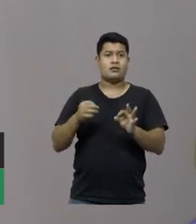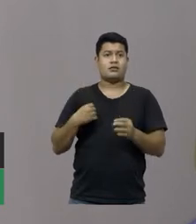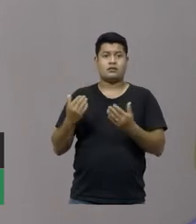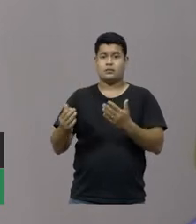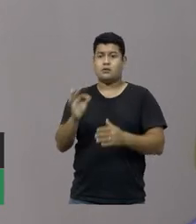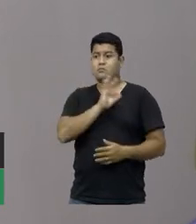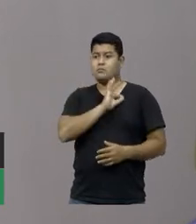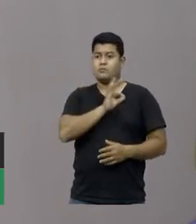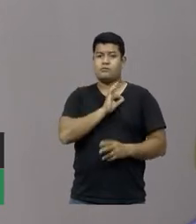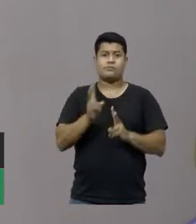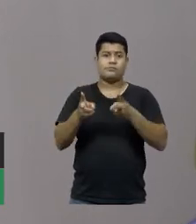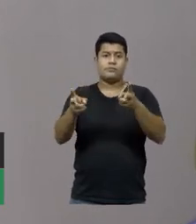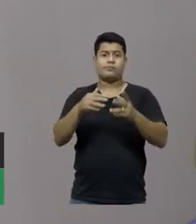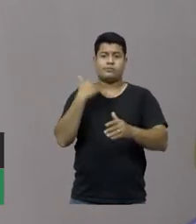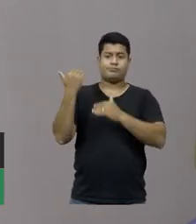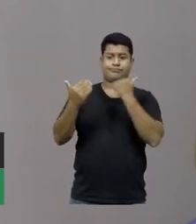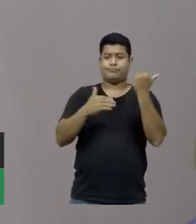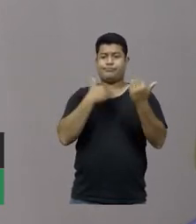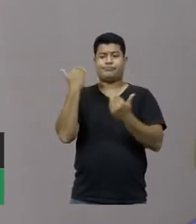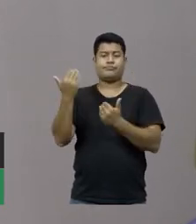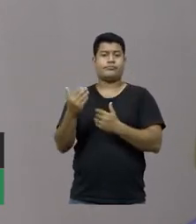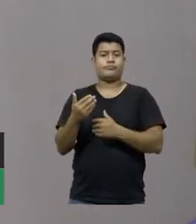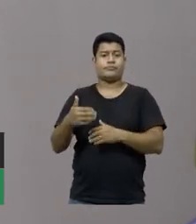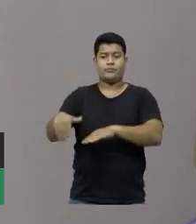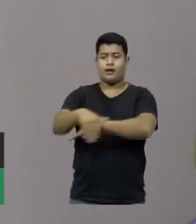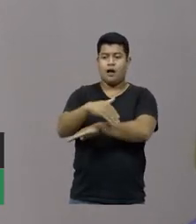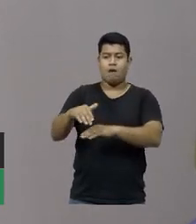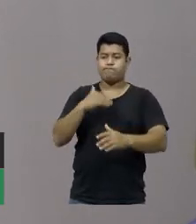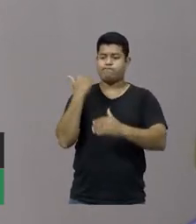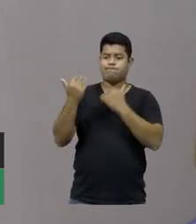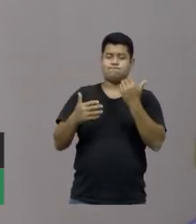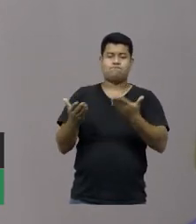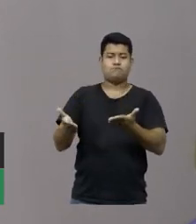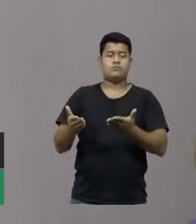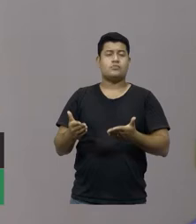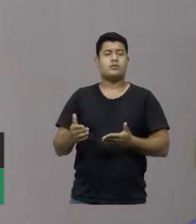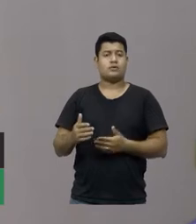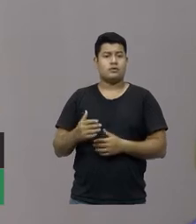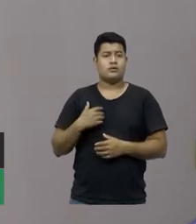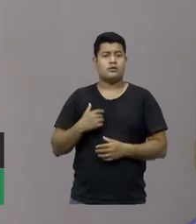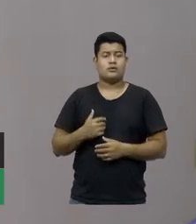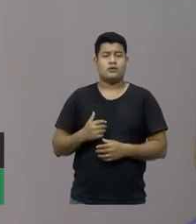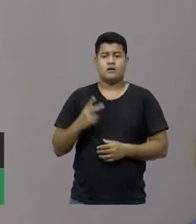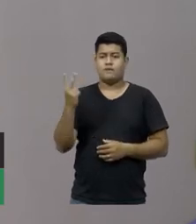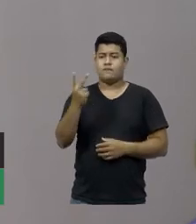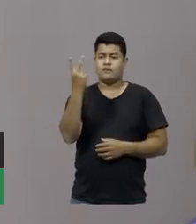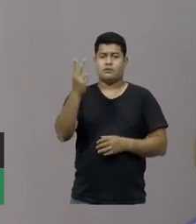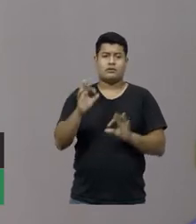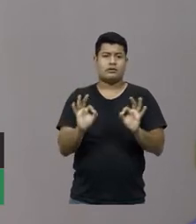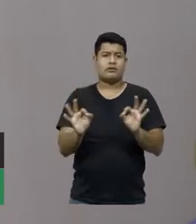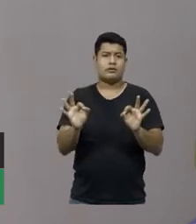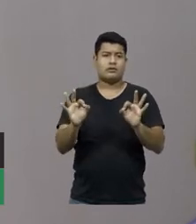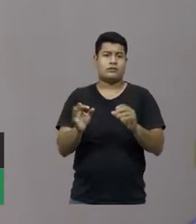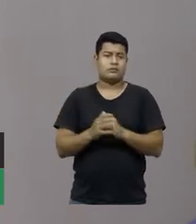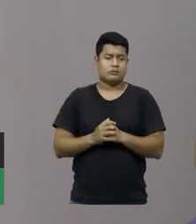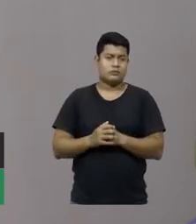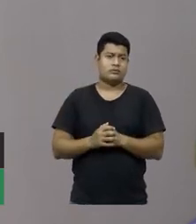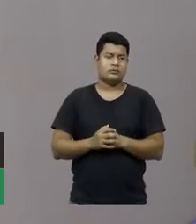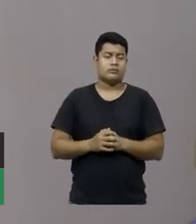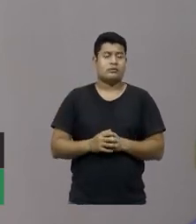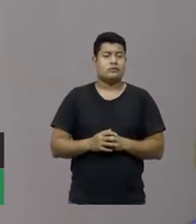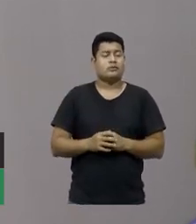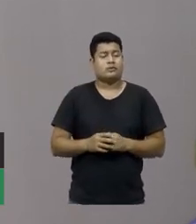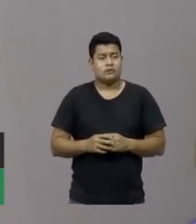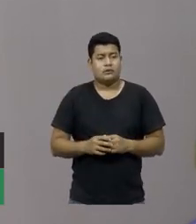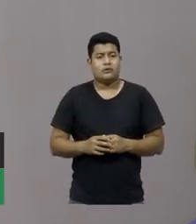na rua, sendo os menos valorizados de toda uma categoria. E é por isso que eu luto. Eu luto